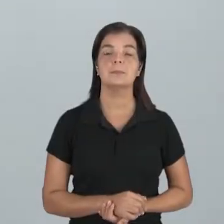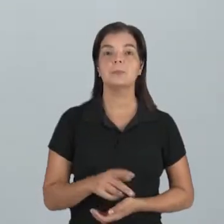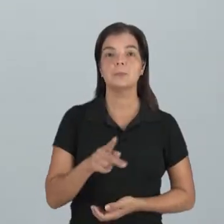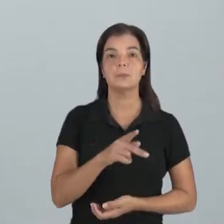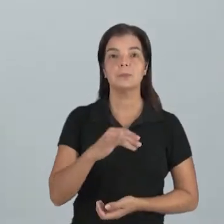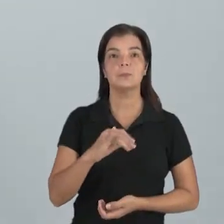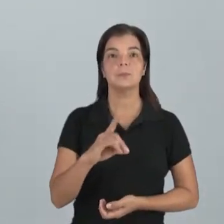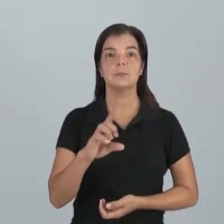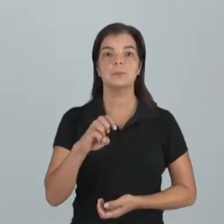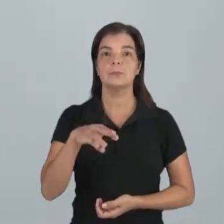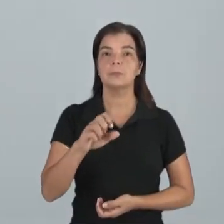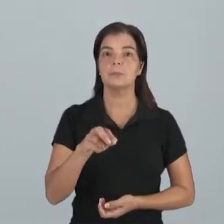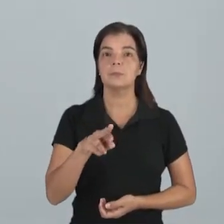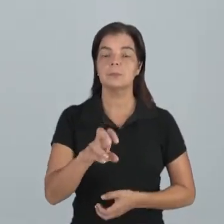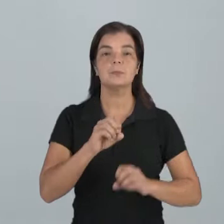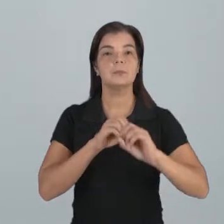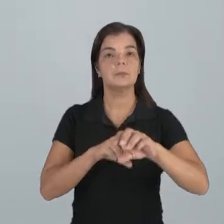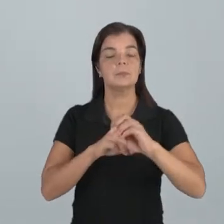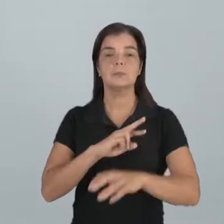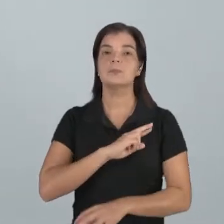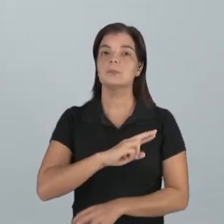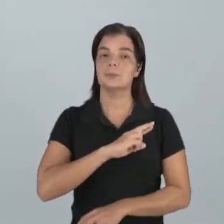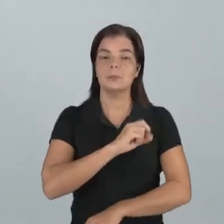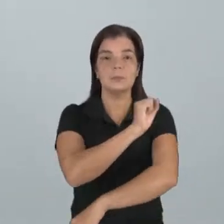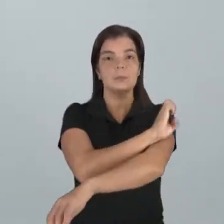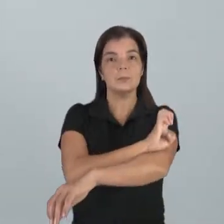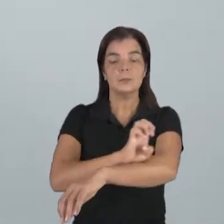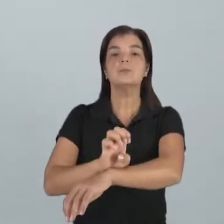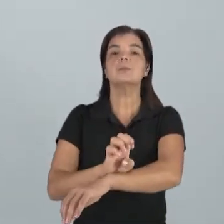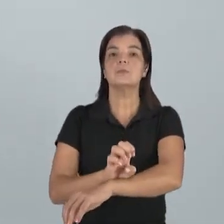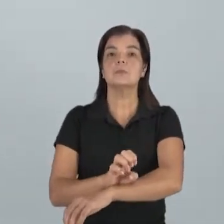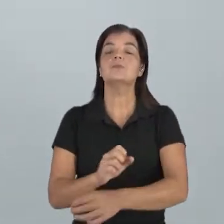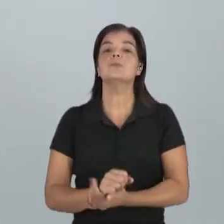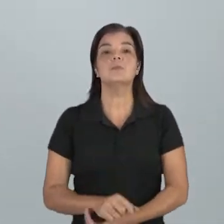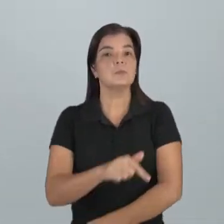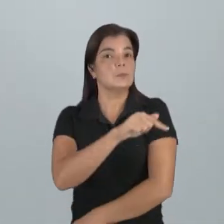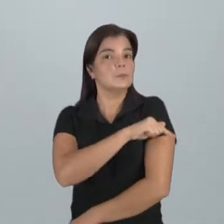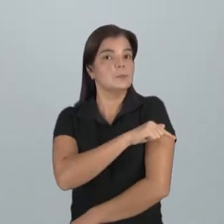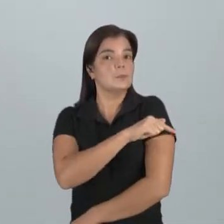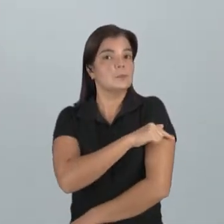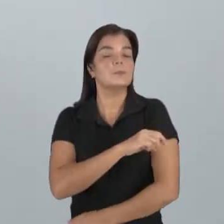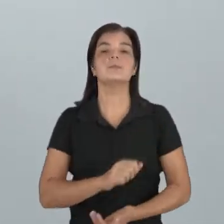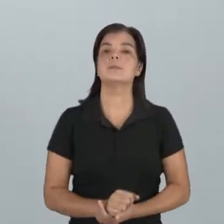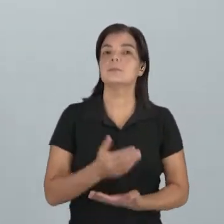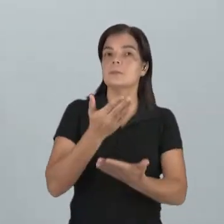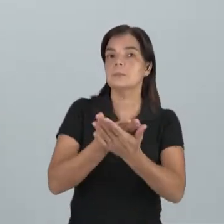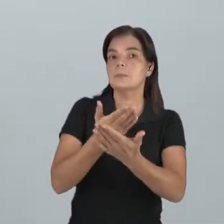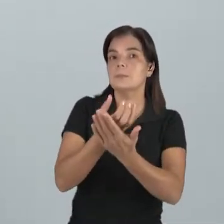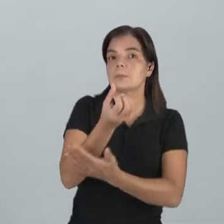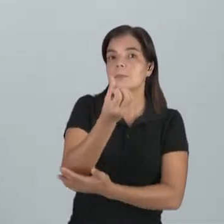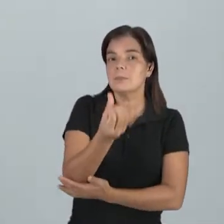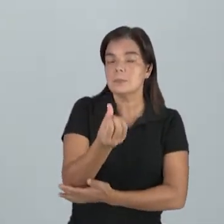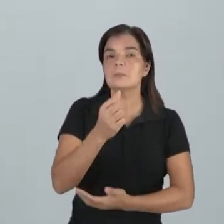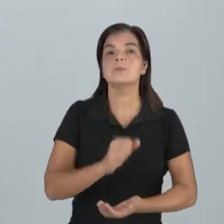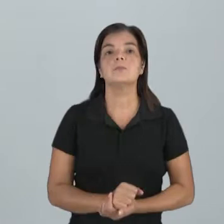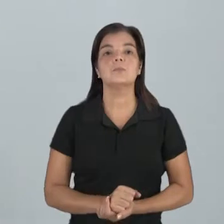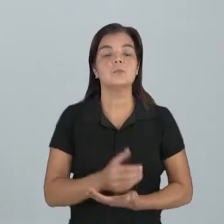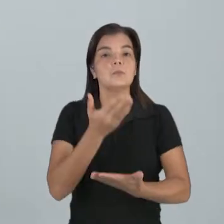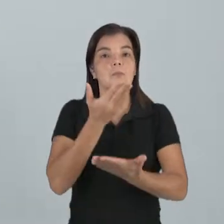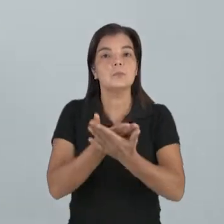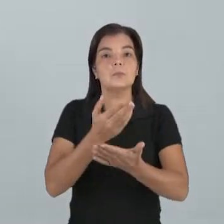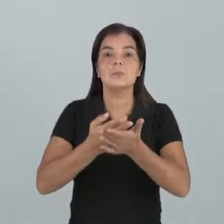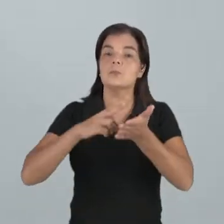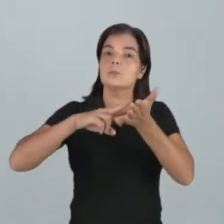Professor Cid Mauro, assessor de ensino religioso da Secretaria de Educação, de novo com vocês do 7º ano para a aula 6, que é estudo